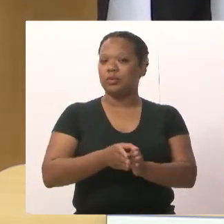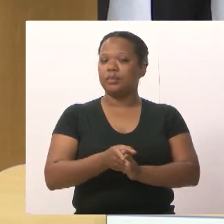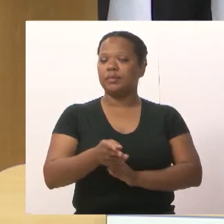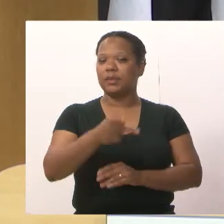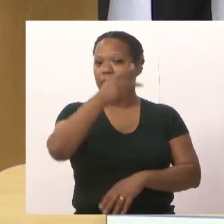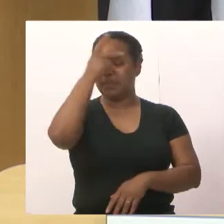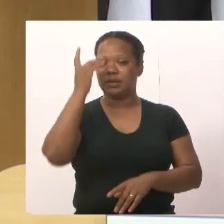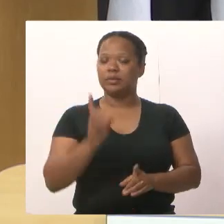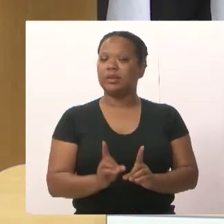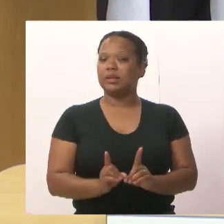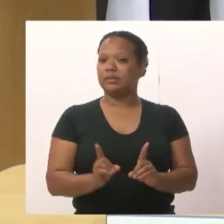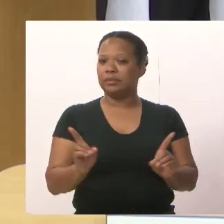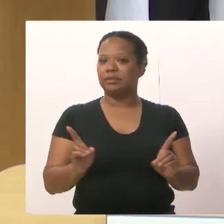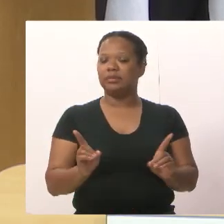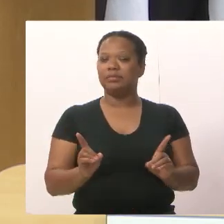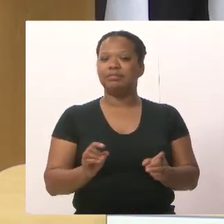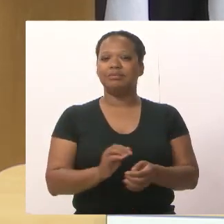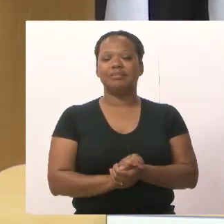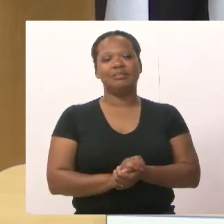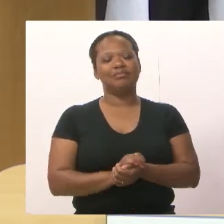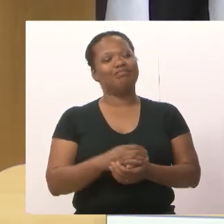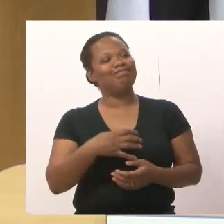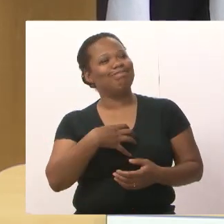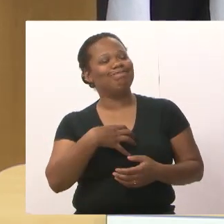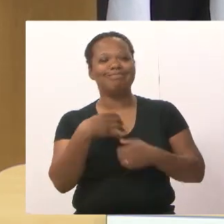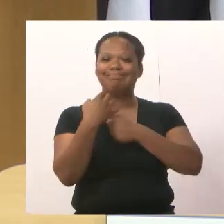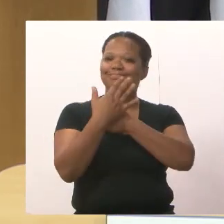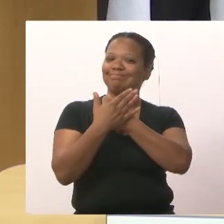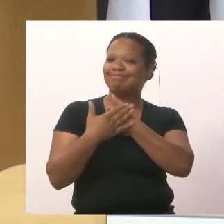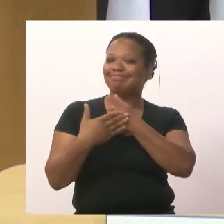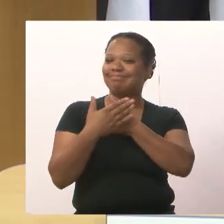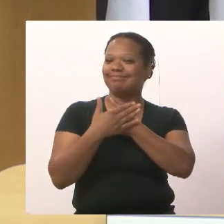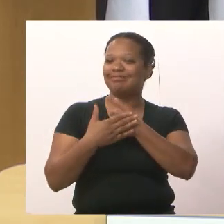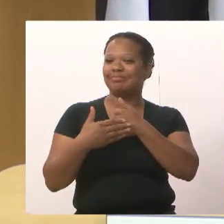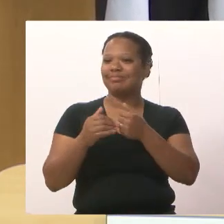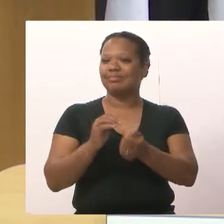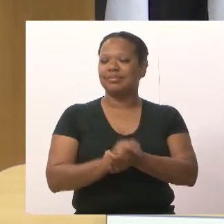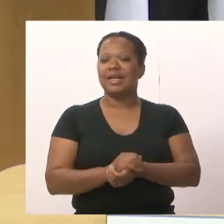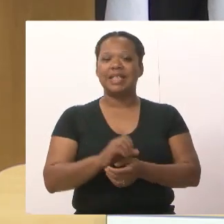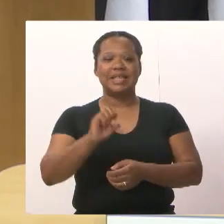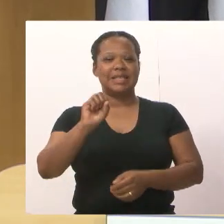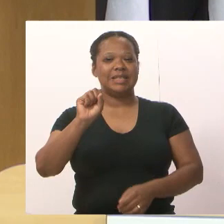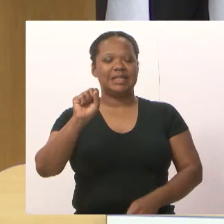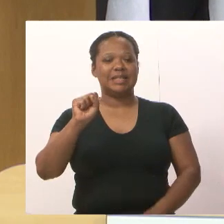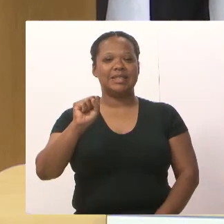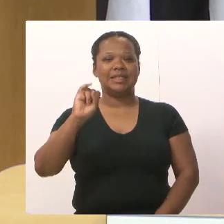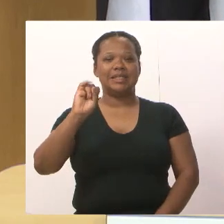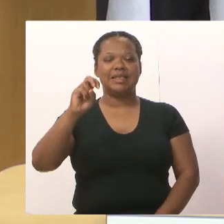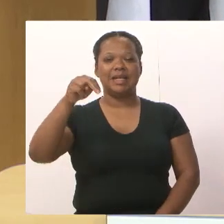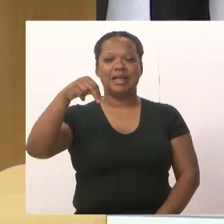com Deficiência, que carinhosamente nós abreviamos como CMPD.